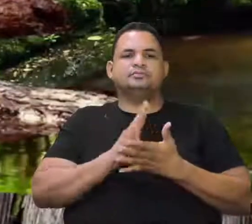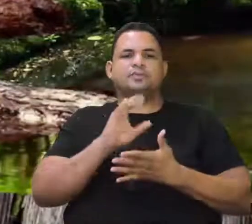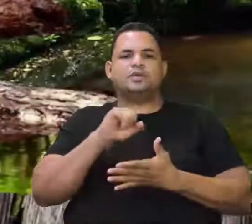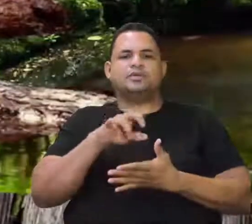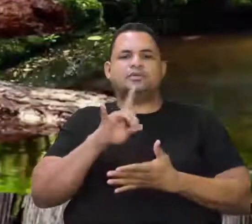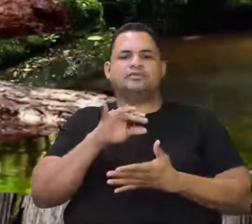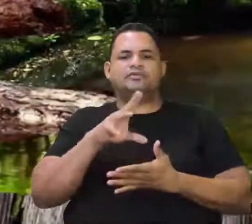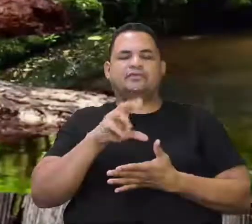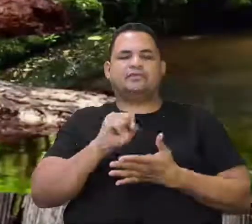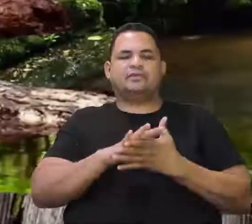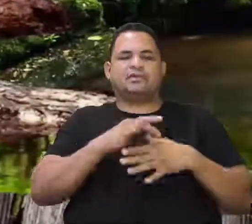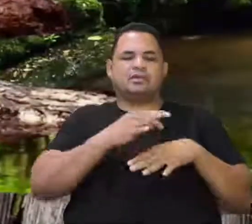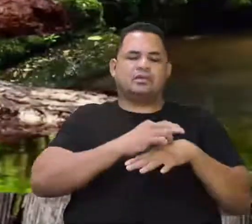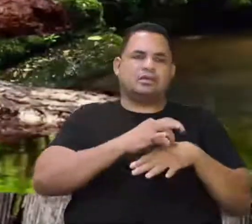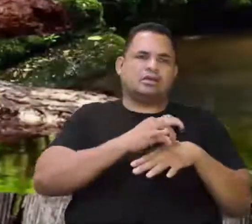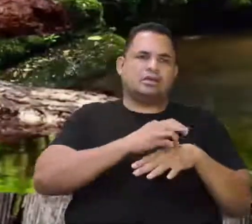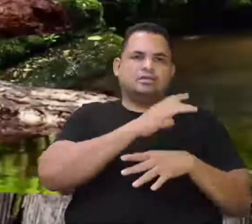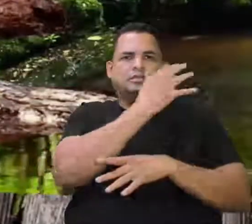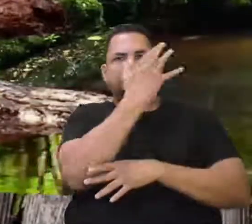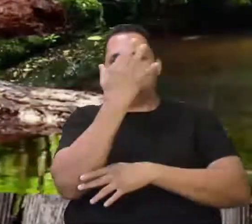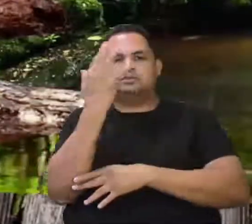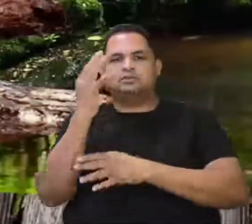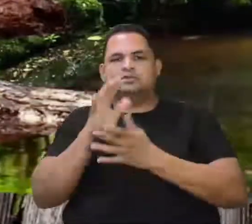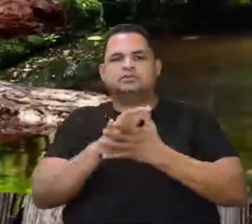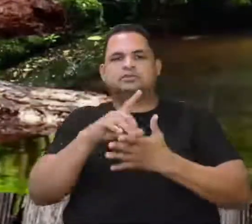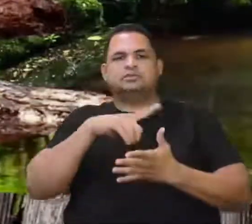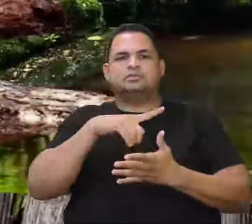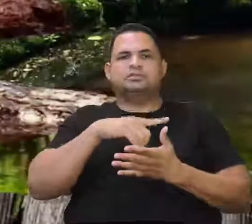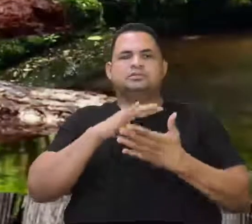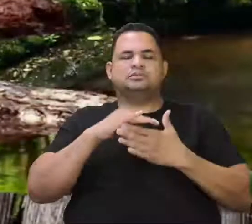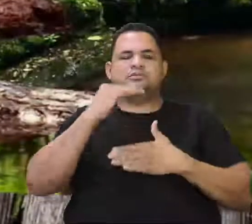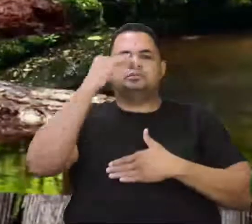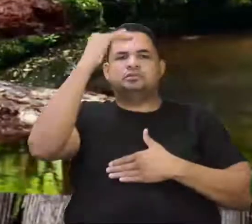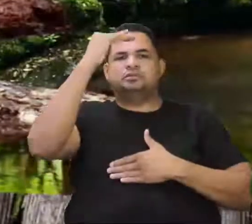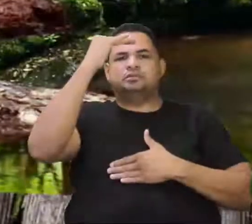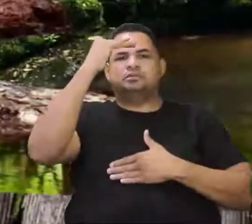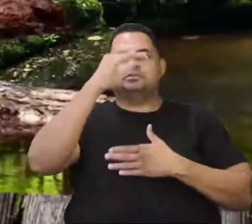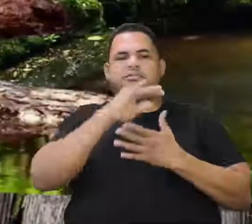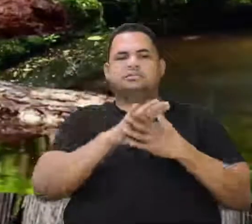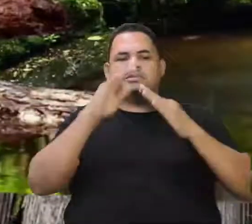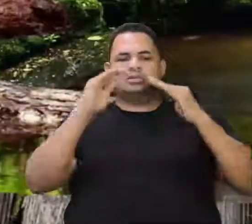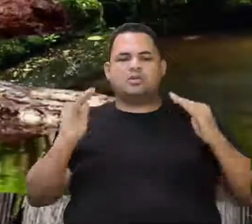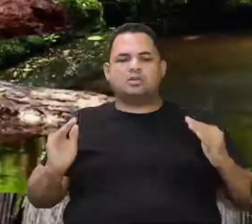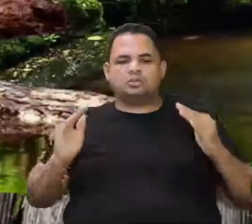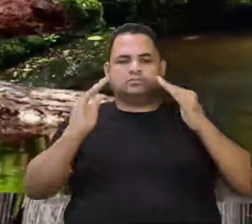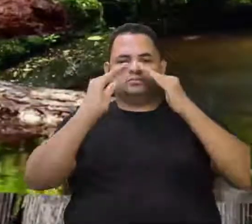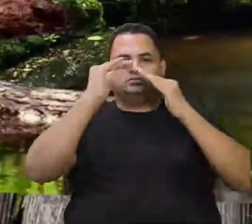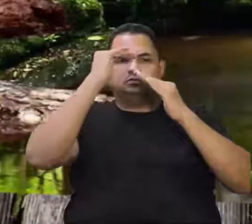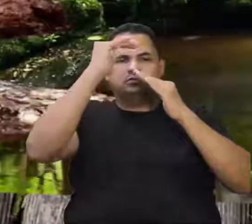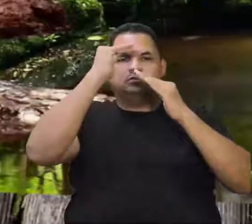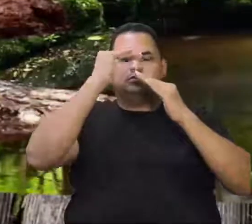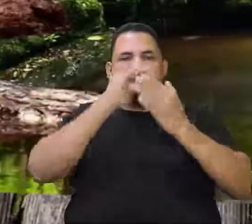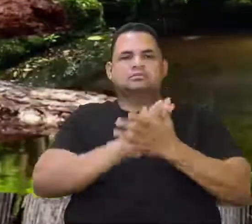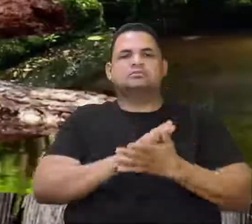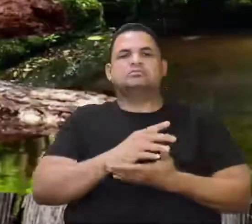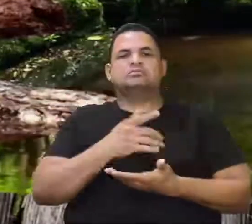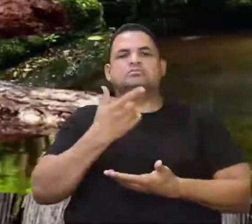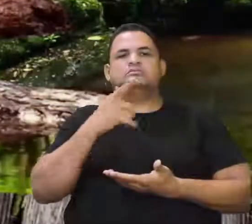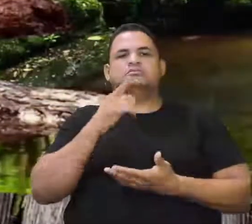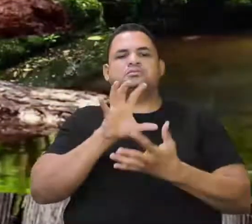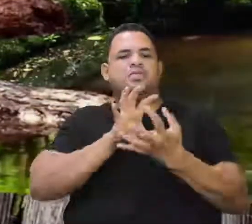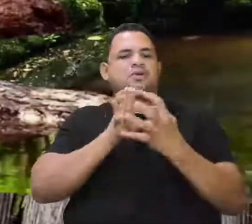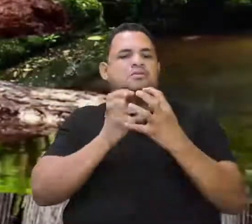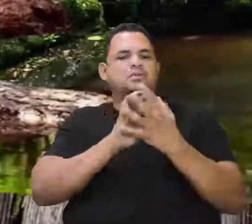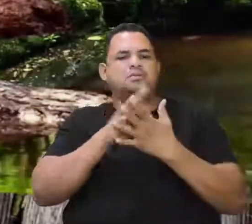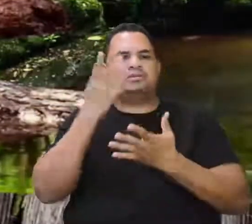que vão variar entre carne e vegetais. E tem aqueles que são topo da cadeia. Ou seja, eles não têm